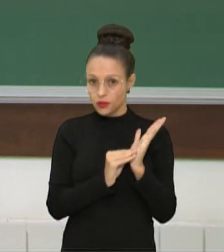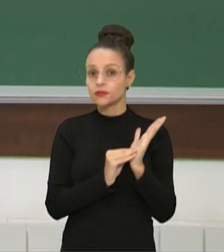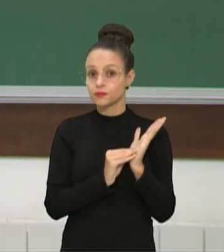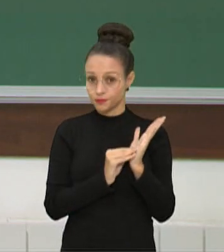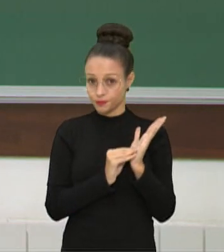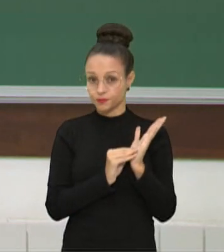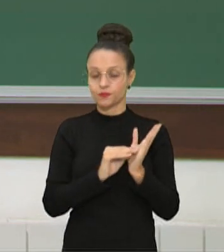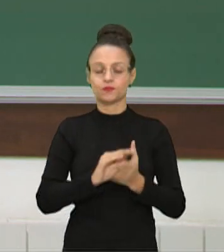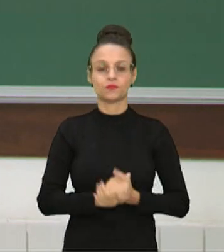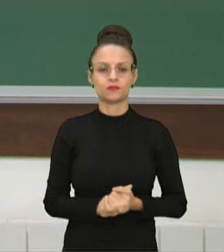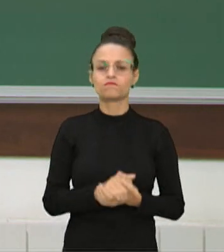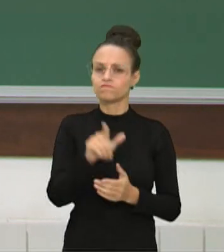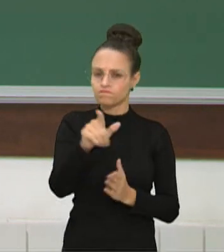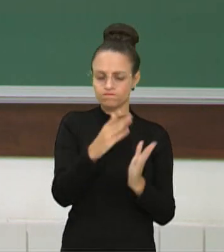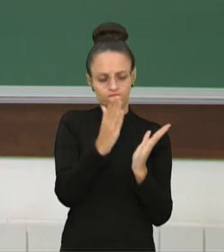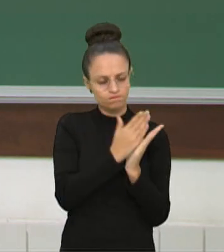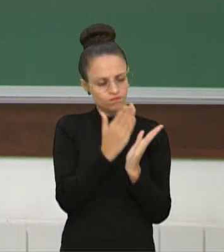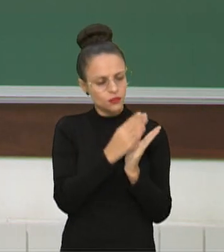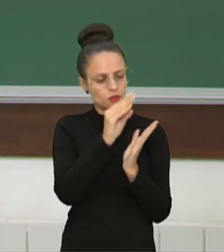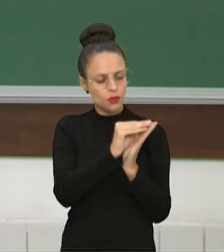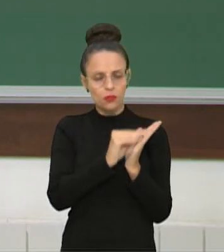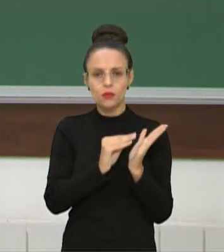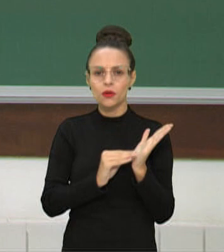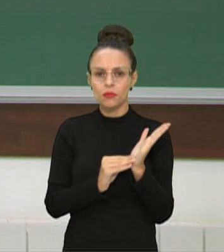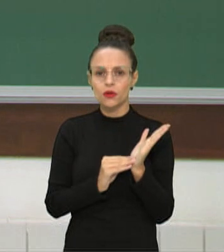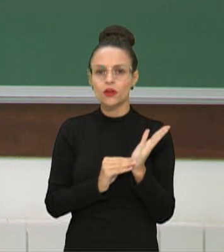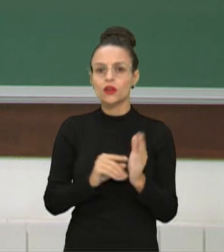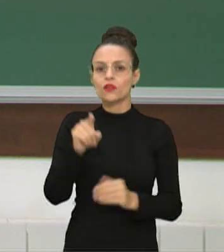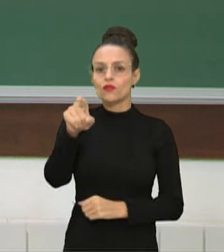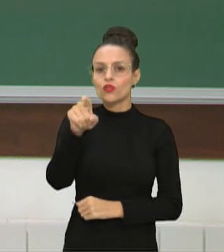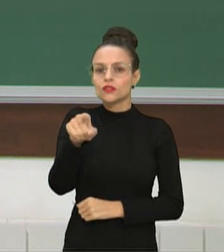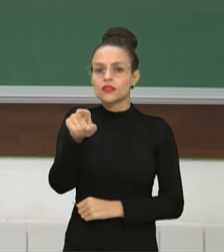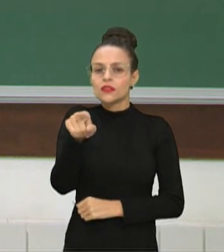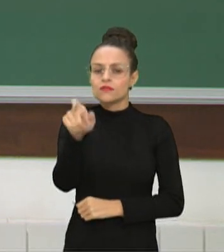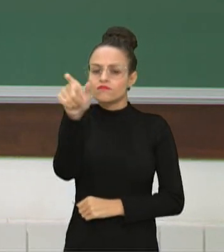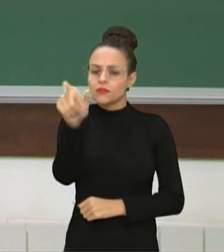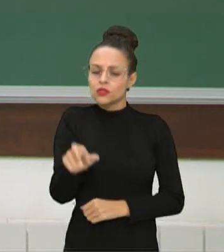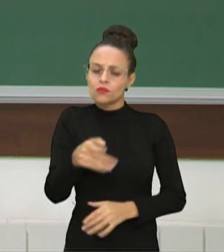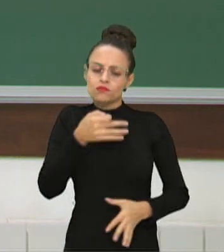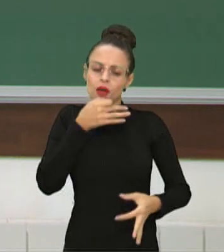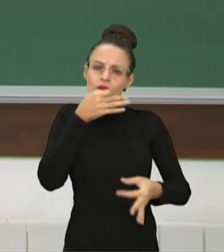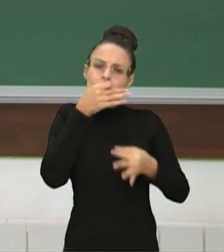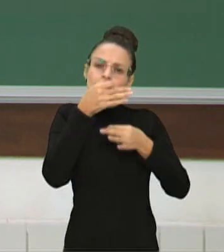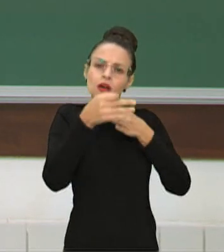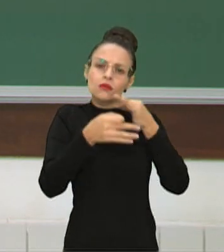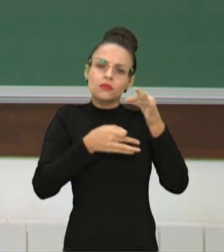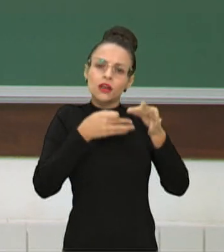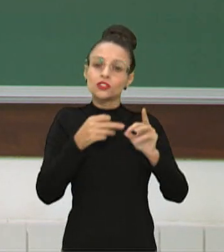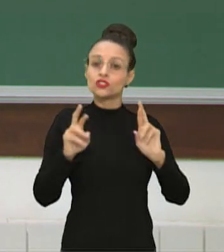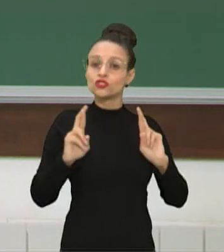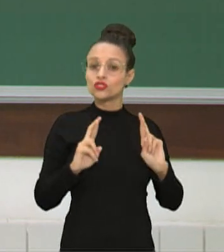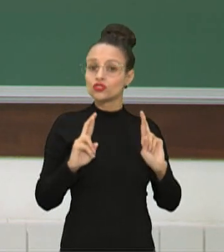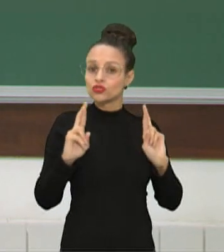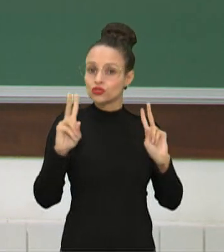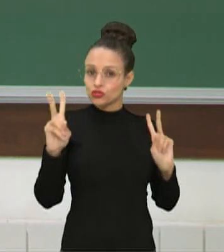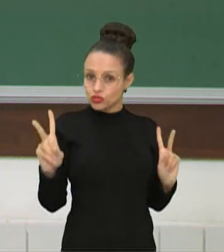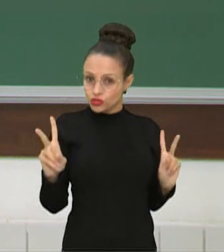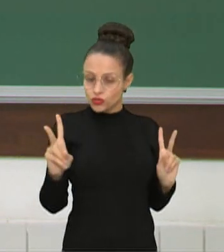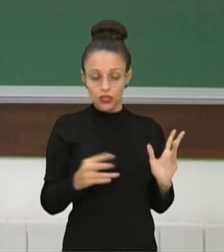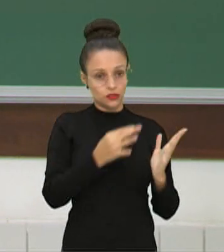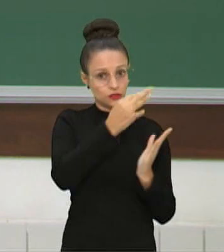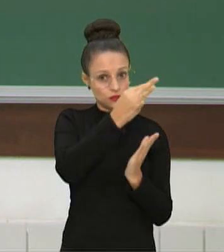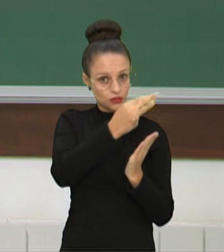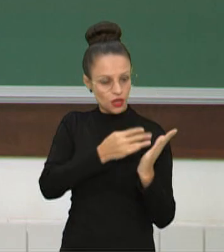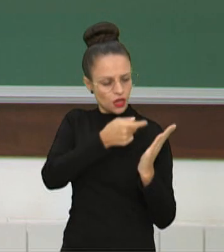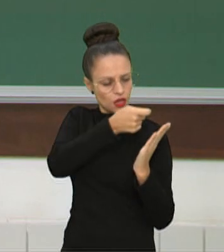certo? Anote. Você vai ser uma pessoa que vai argumentar diferente, tanto em um